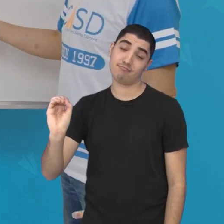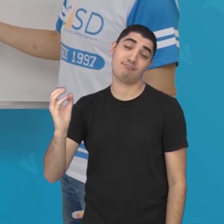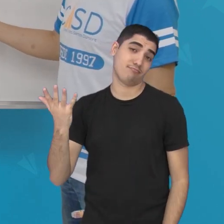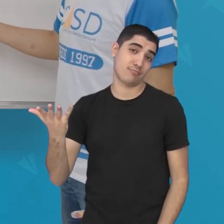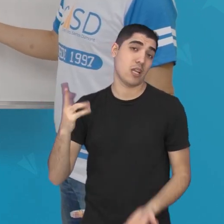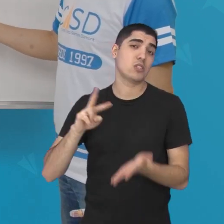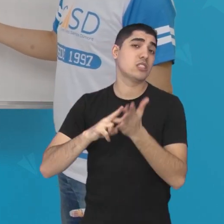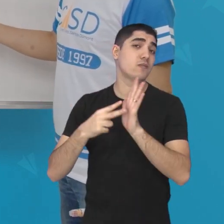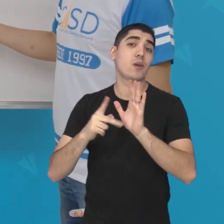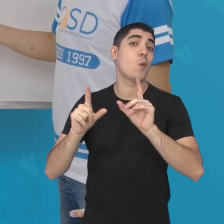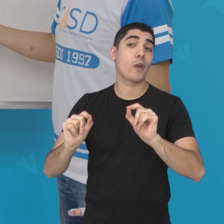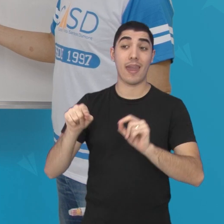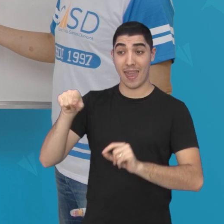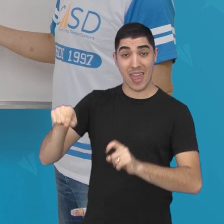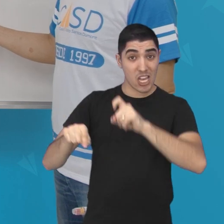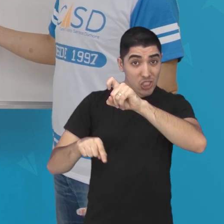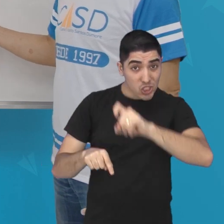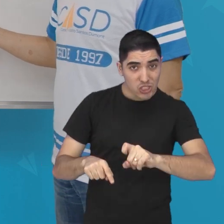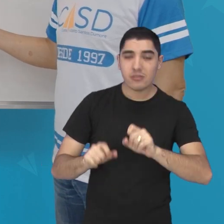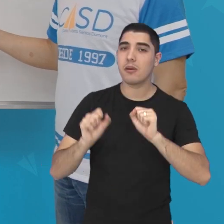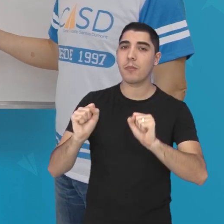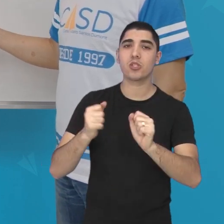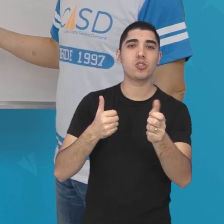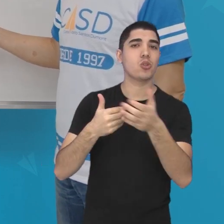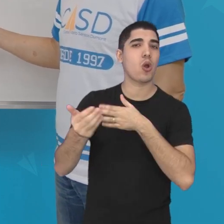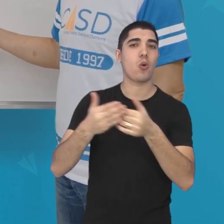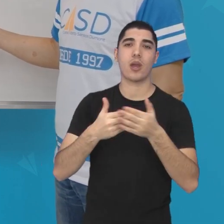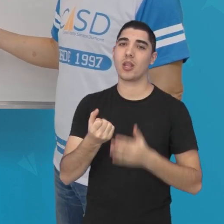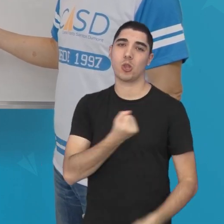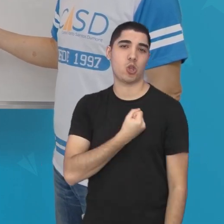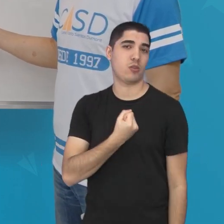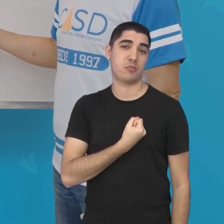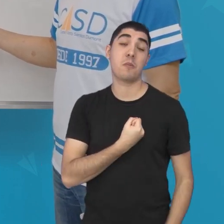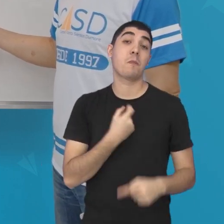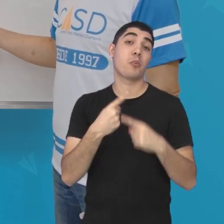Então, isso quer dizer que esse x pode ser qualquer número.